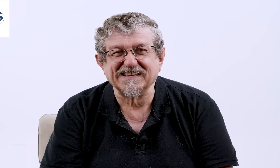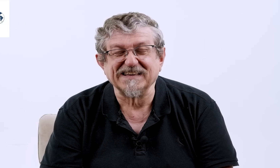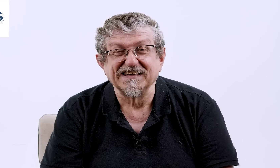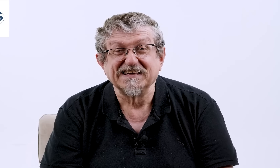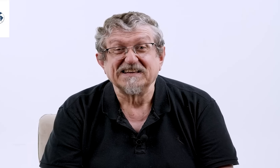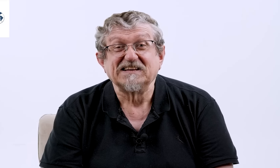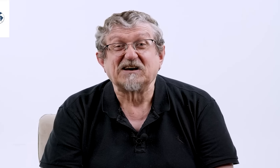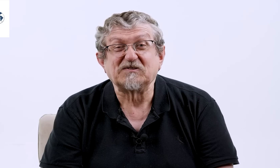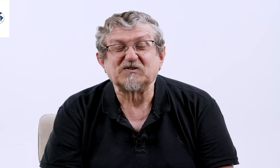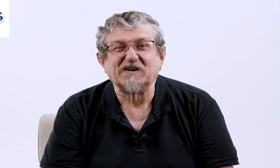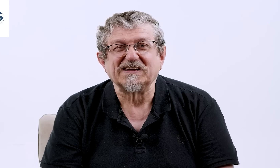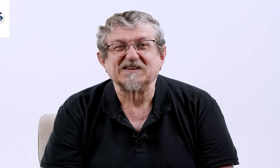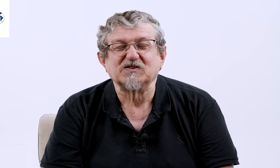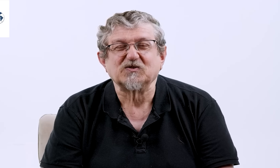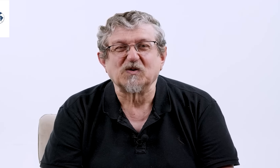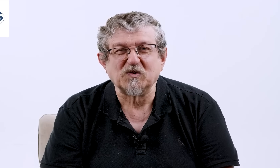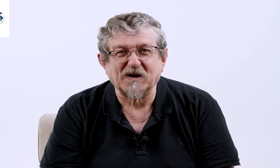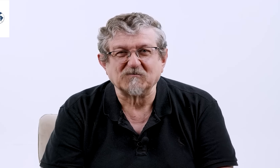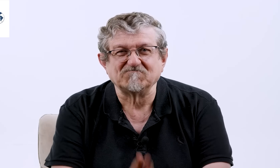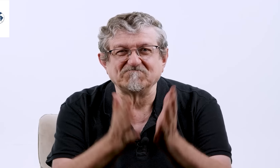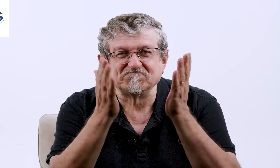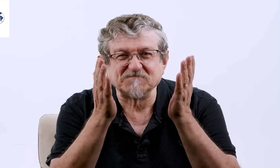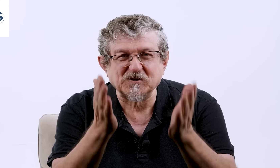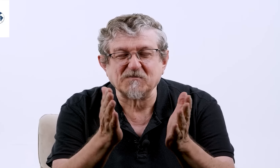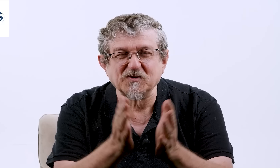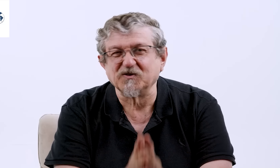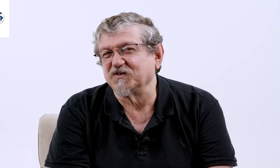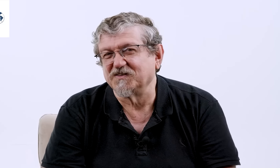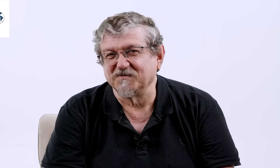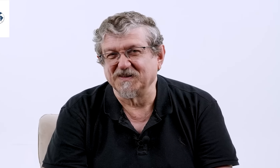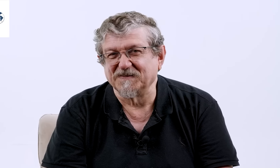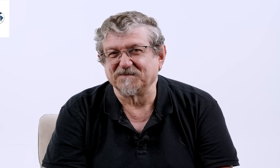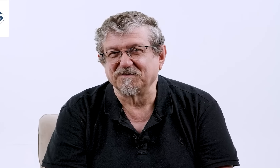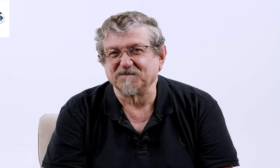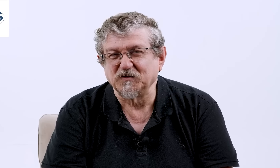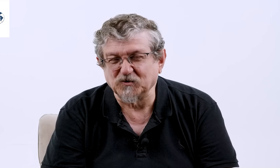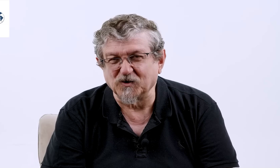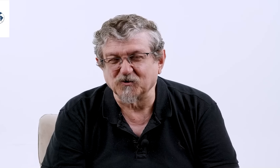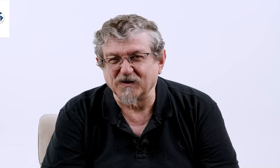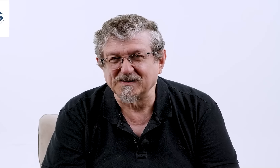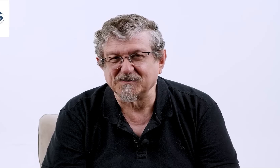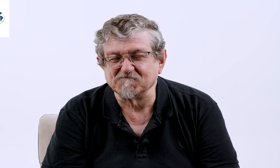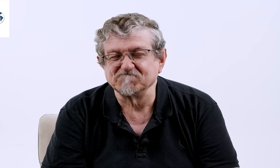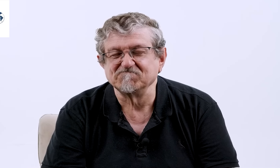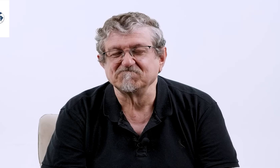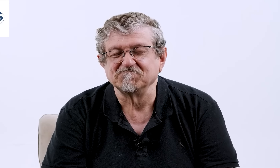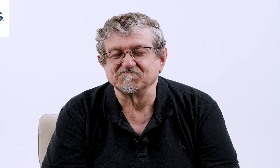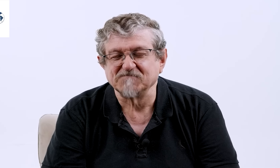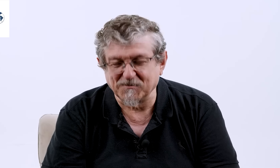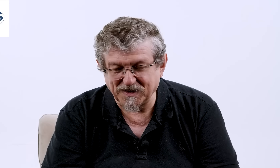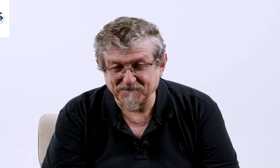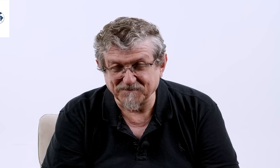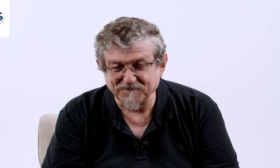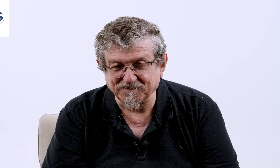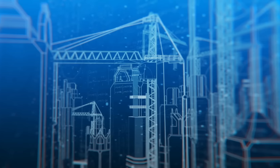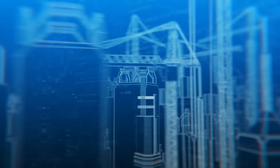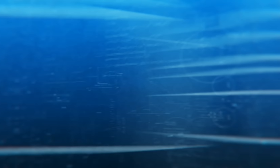gente tem a vitória sobre o mal. Deus abençoe a nossa vida e o nosso coração.